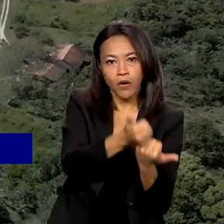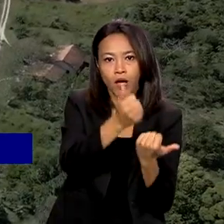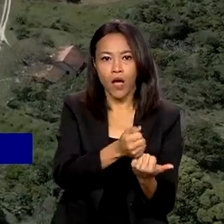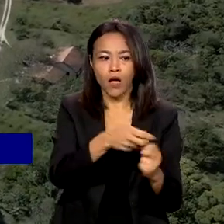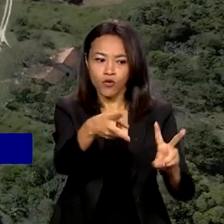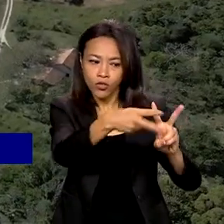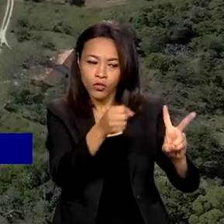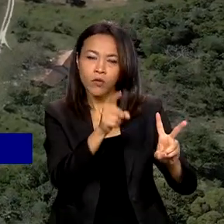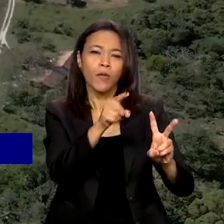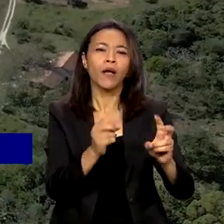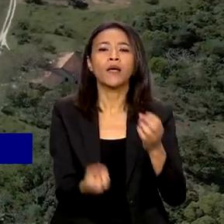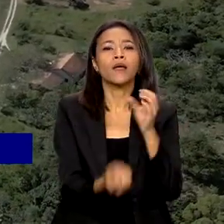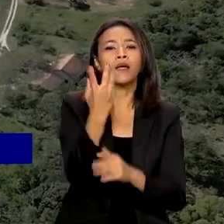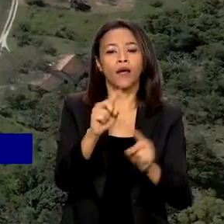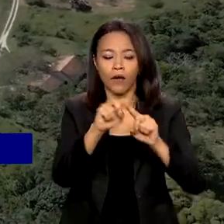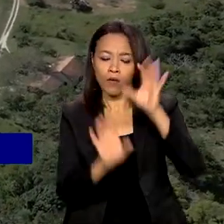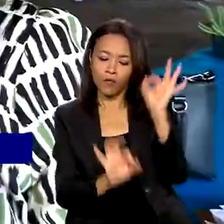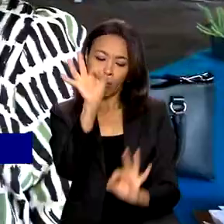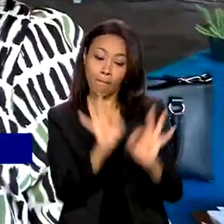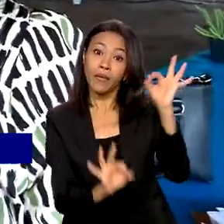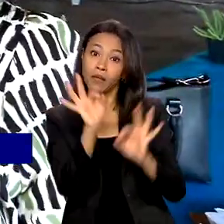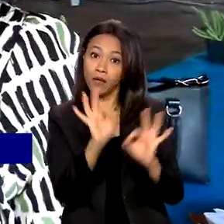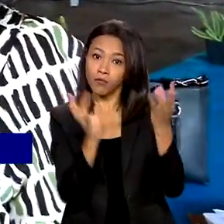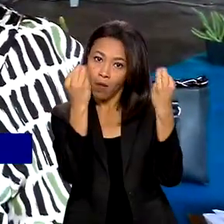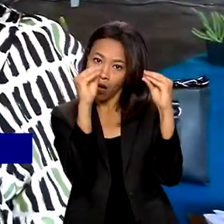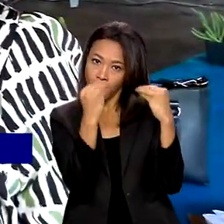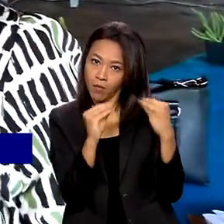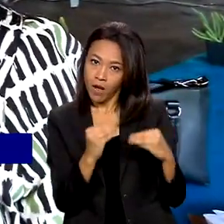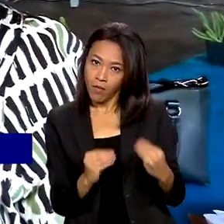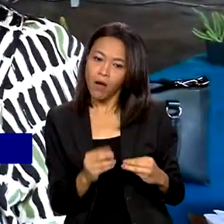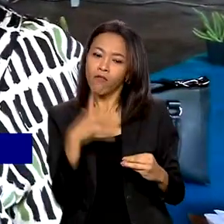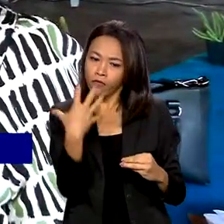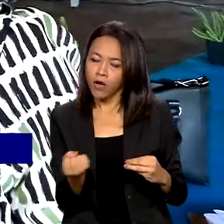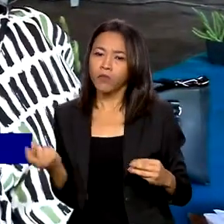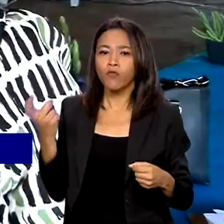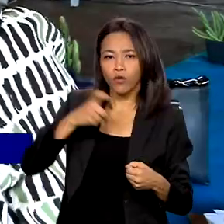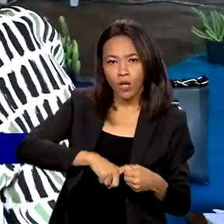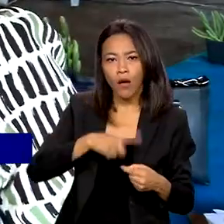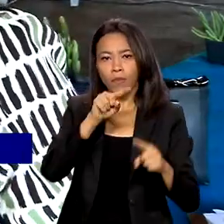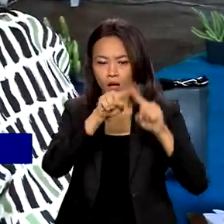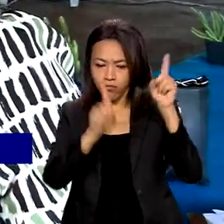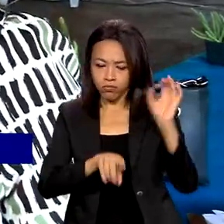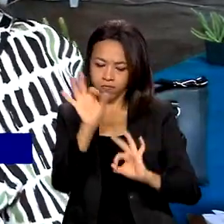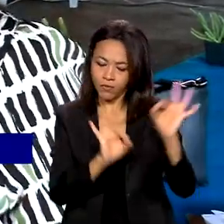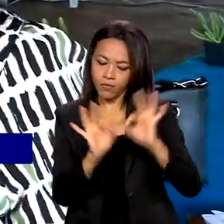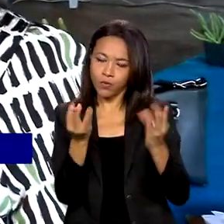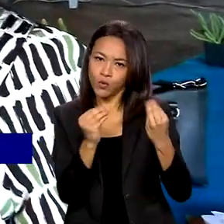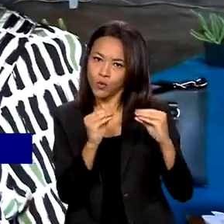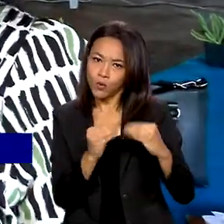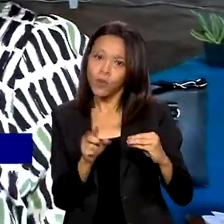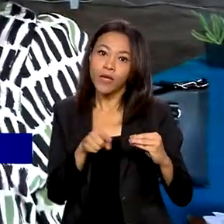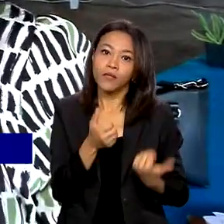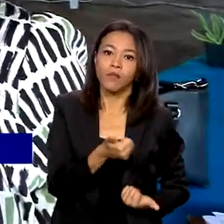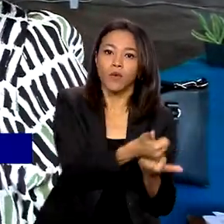gestão ambiental territorial. Vamos retornar para planejar juntos com os povos indígenas esse